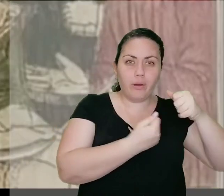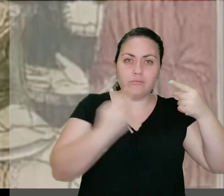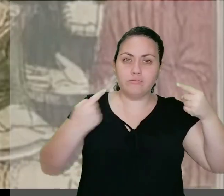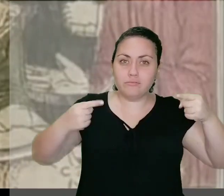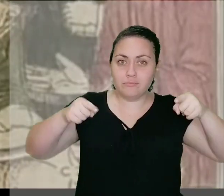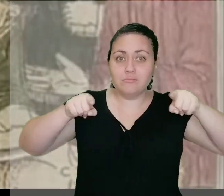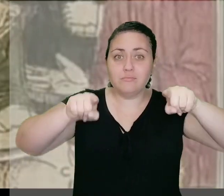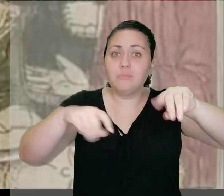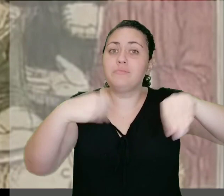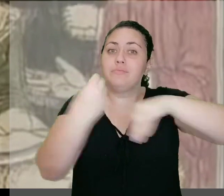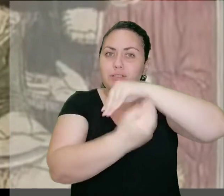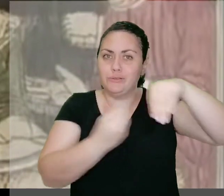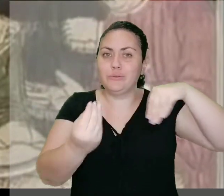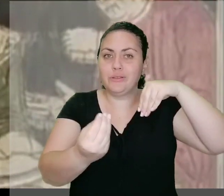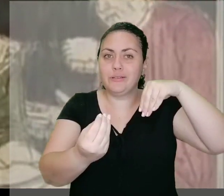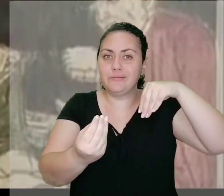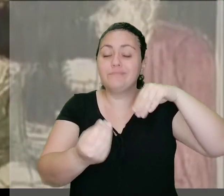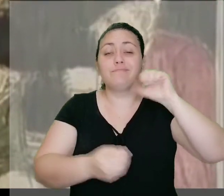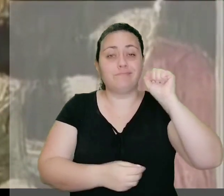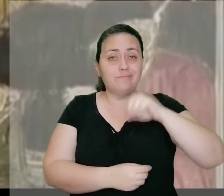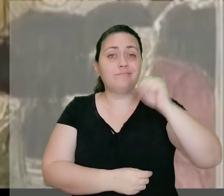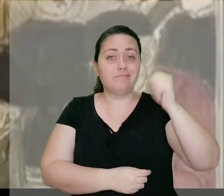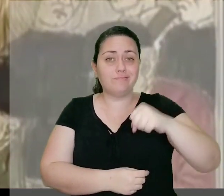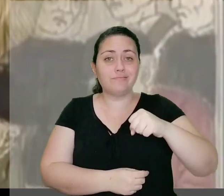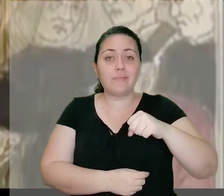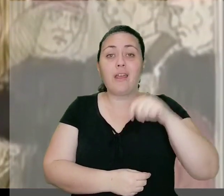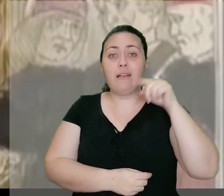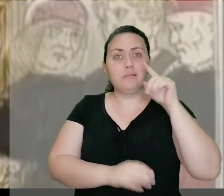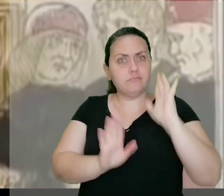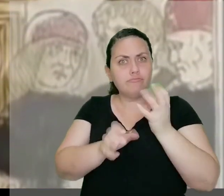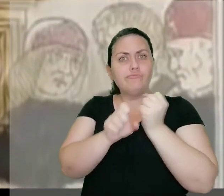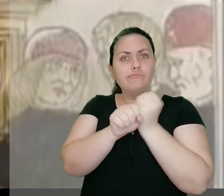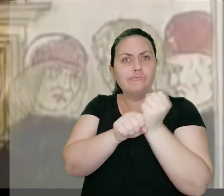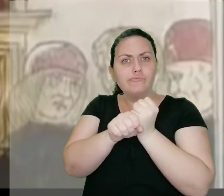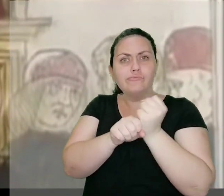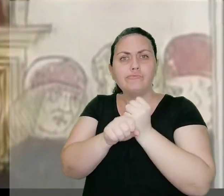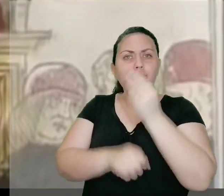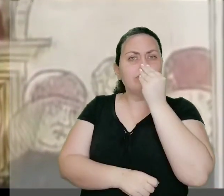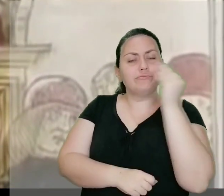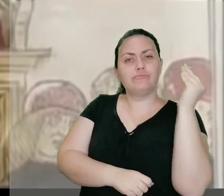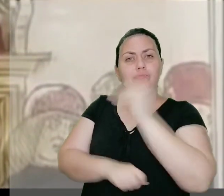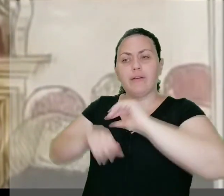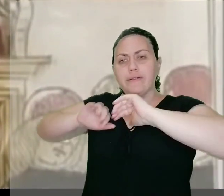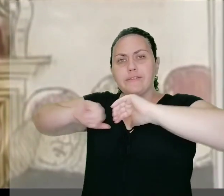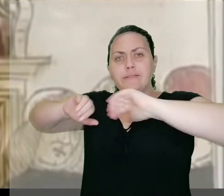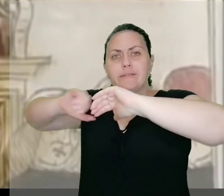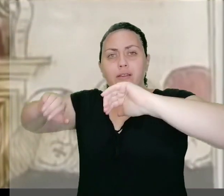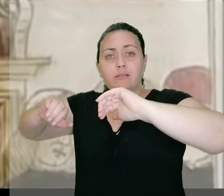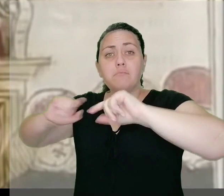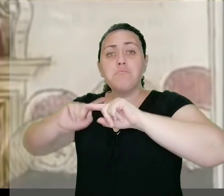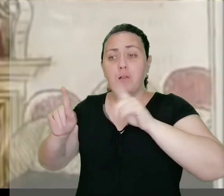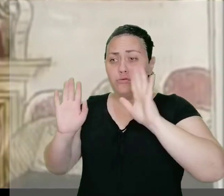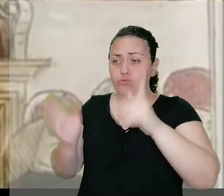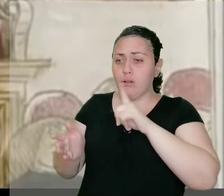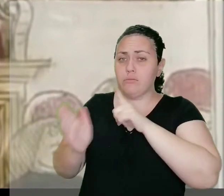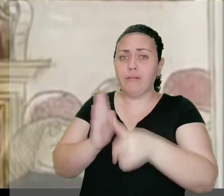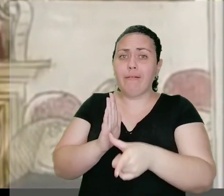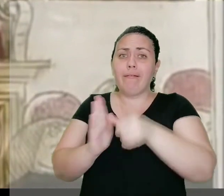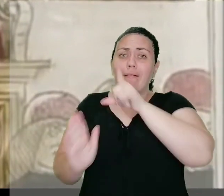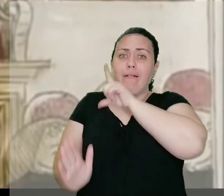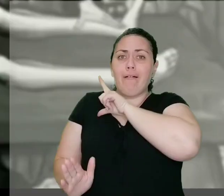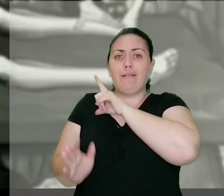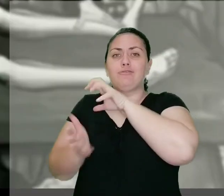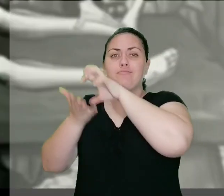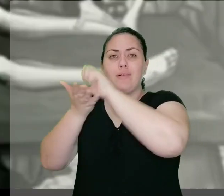da humanidade? Pois é, e ainda assim a dissecação foi relegada por muito tempo, apesar de ter os seus